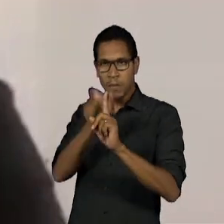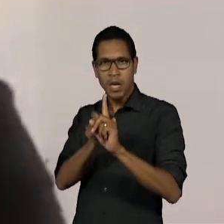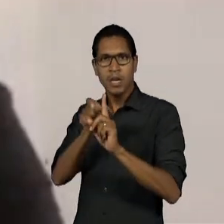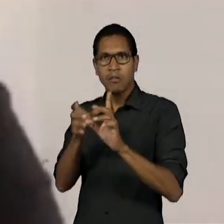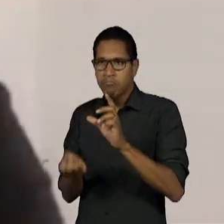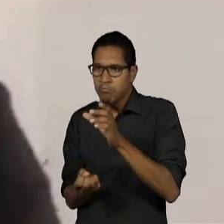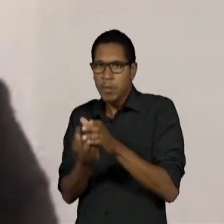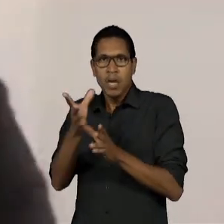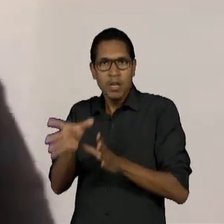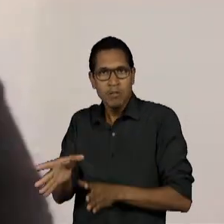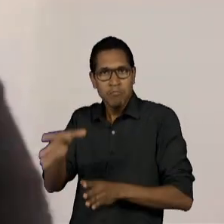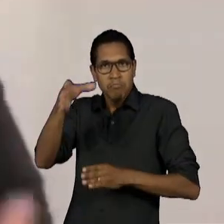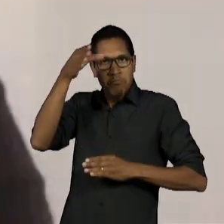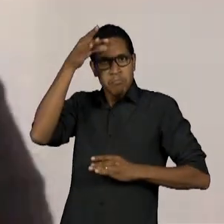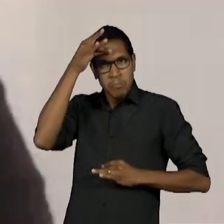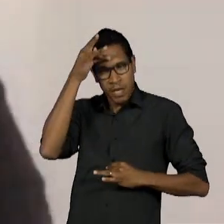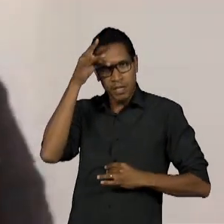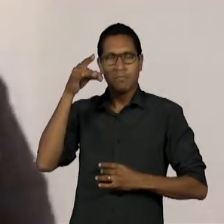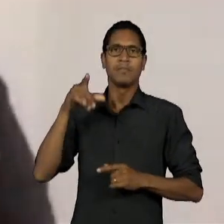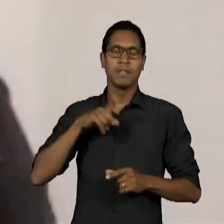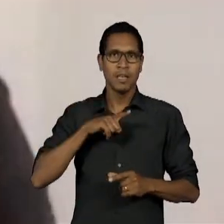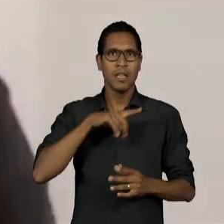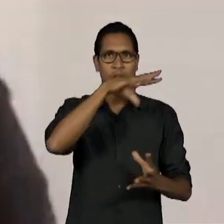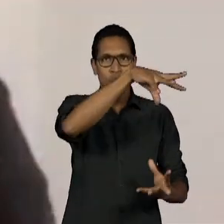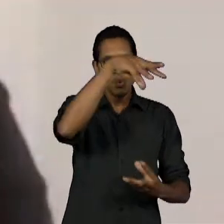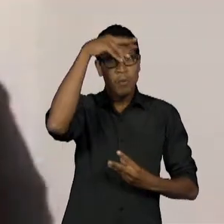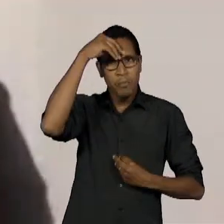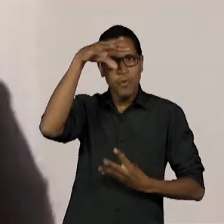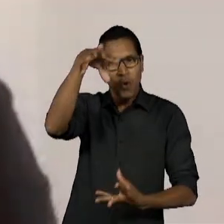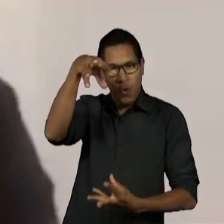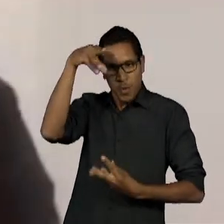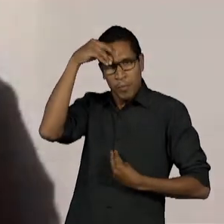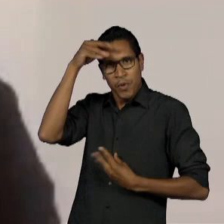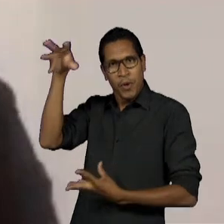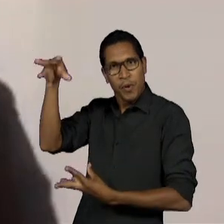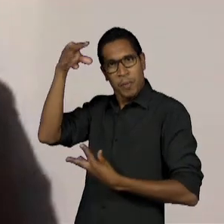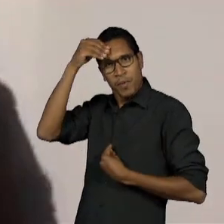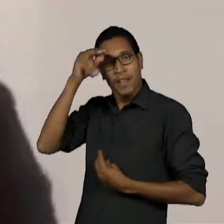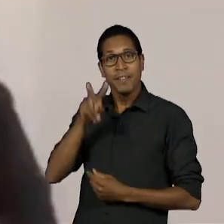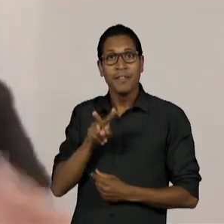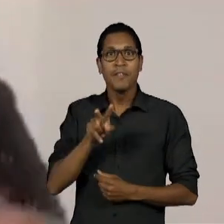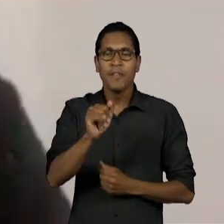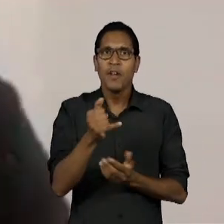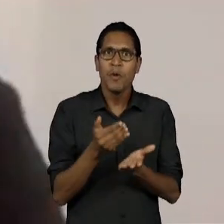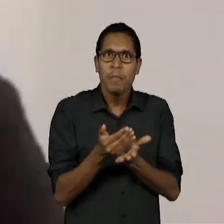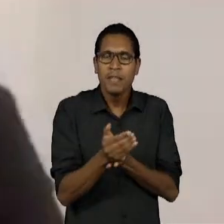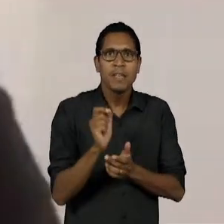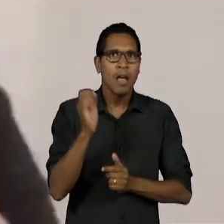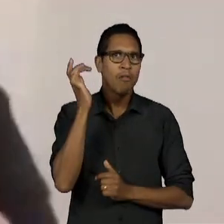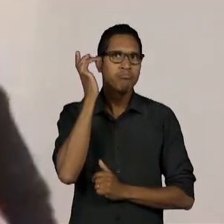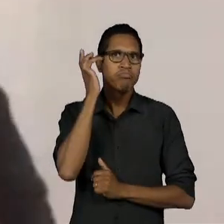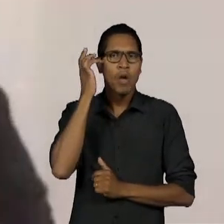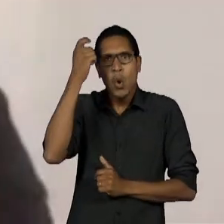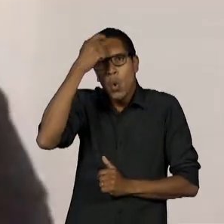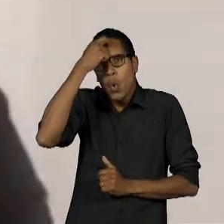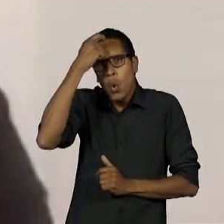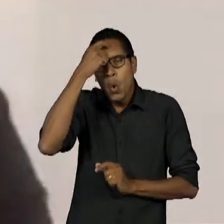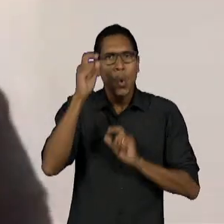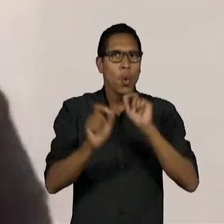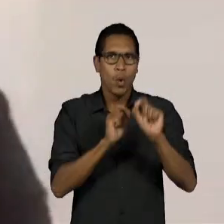sentir. E isso vai dando a você uma consciência maior do